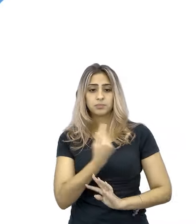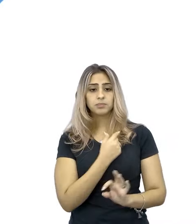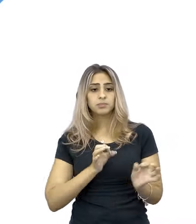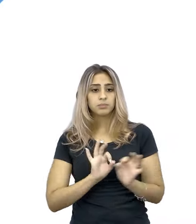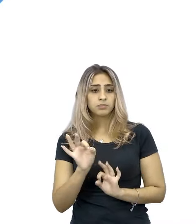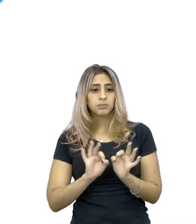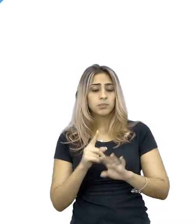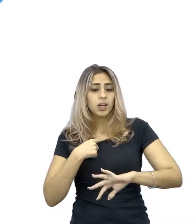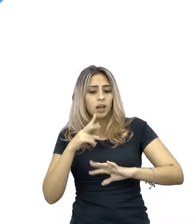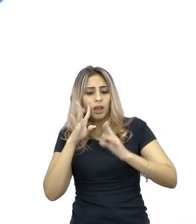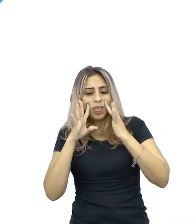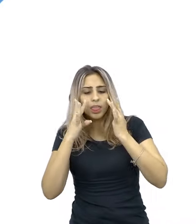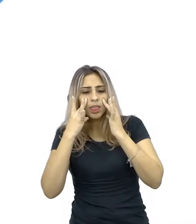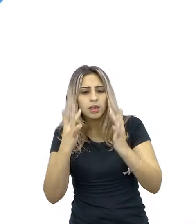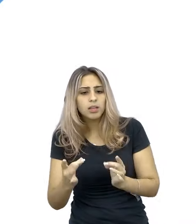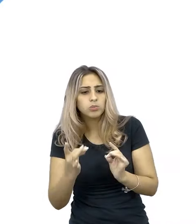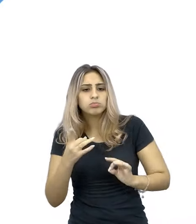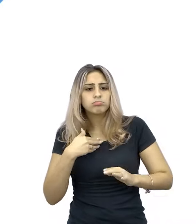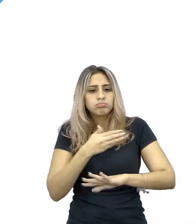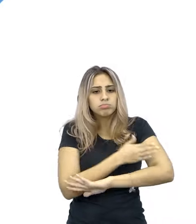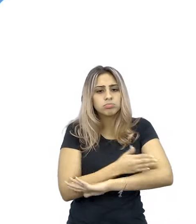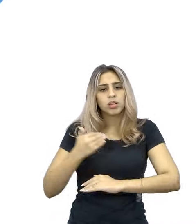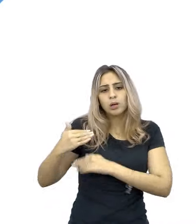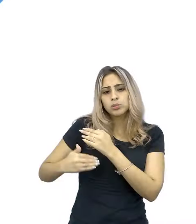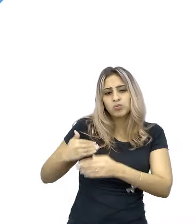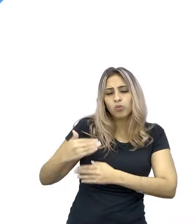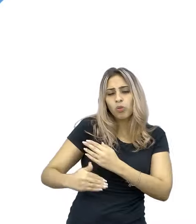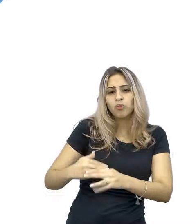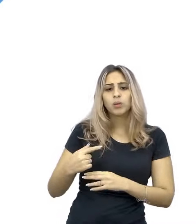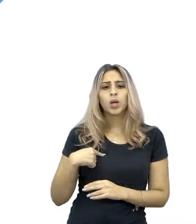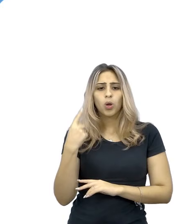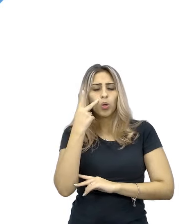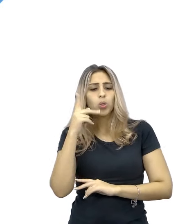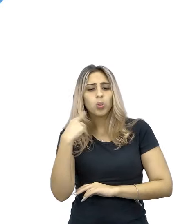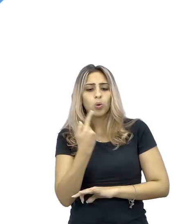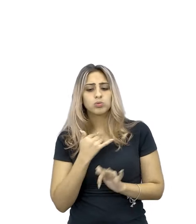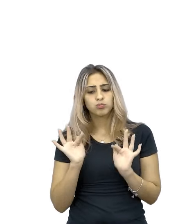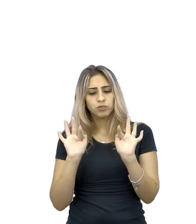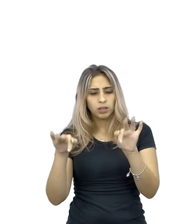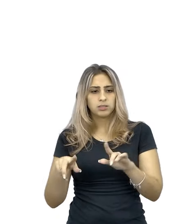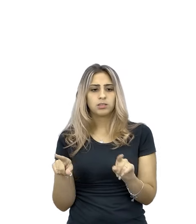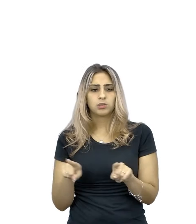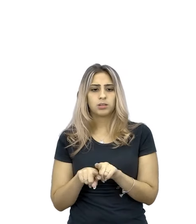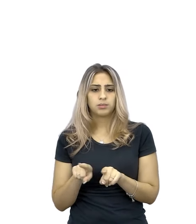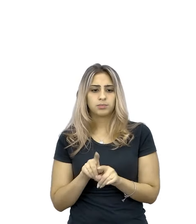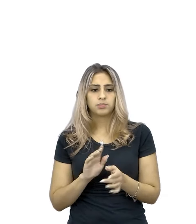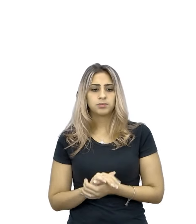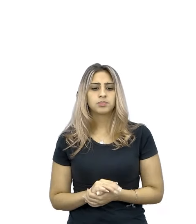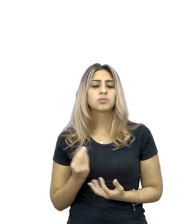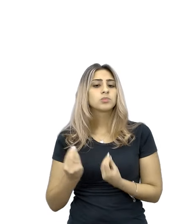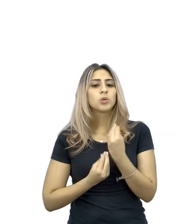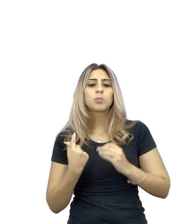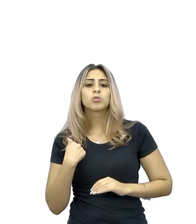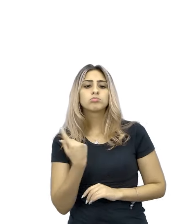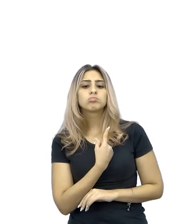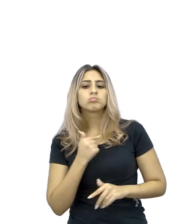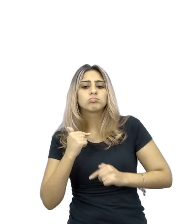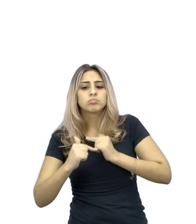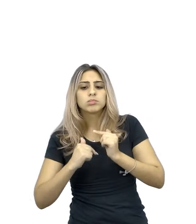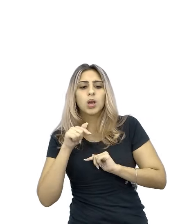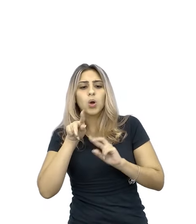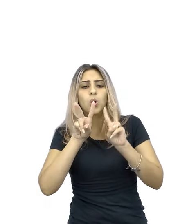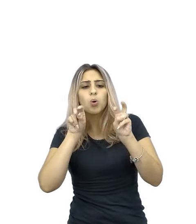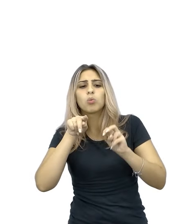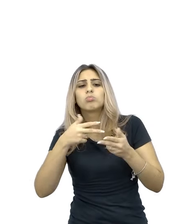estar atentos ao iniciando, ao desenvolvimento e ao nosso finalizando. Bom, e aí, como nós vamos trabalhar então com